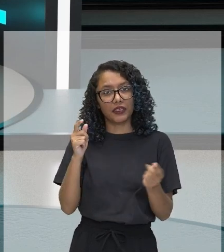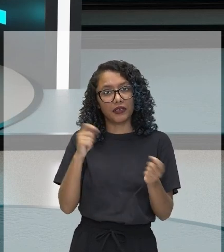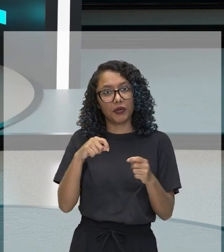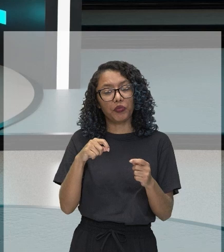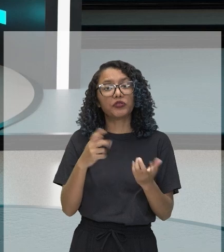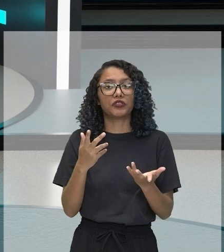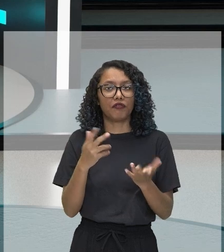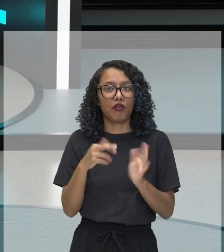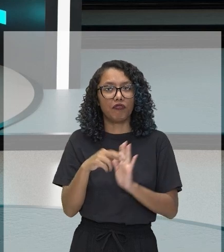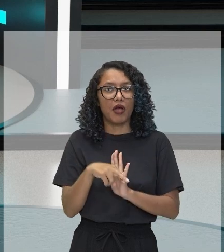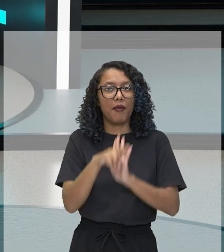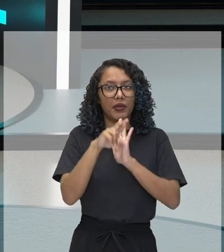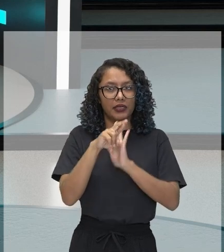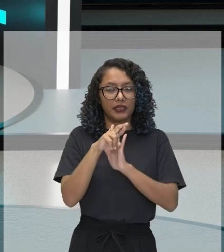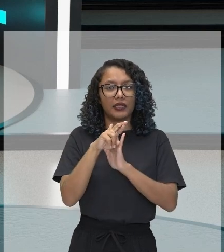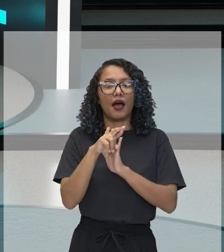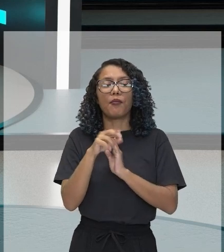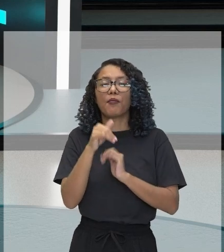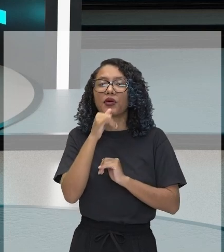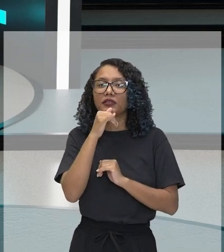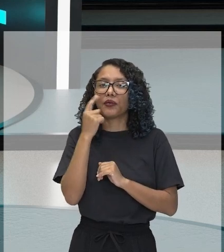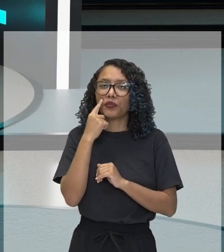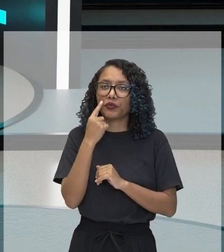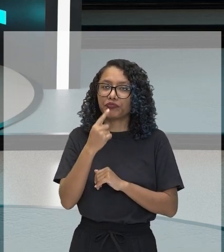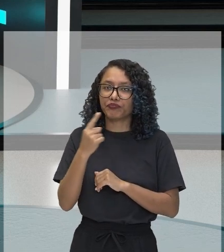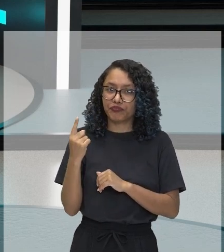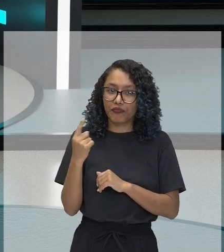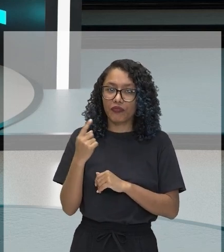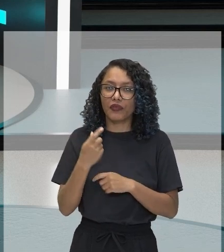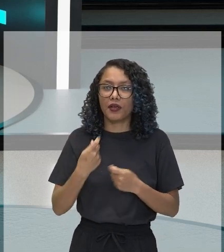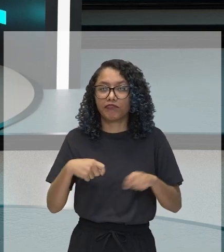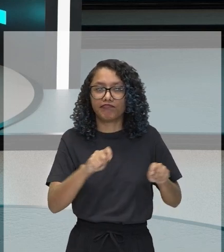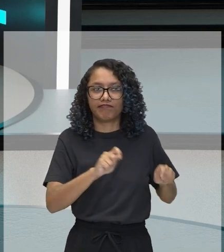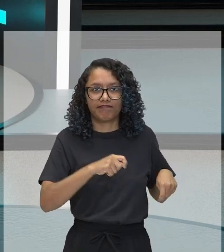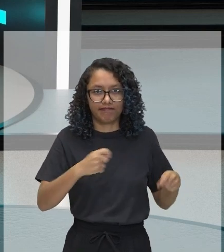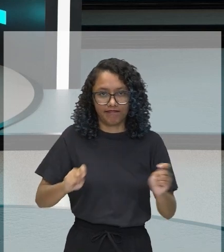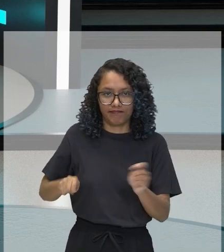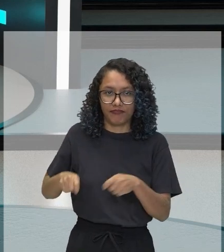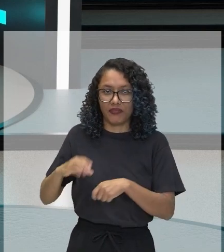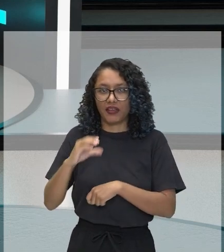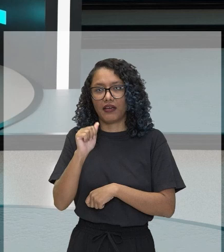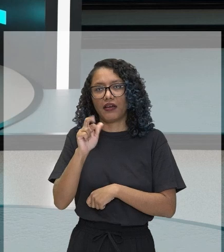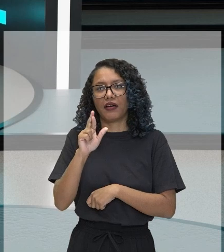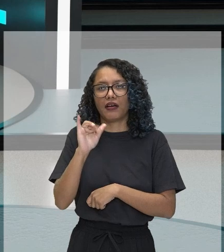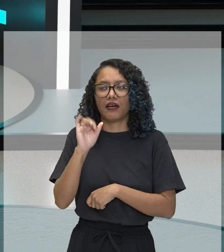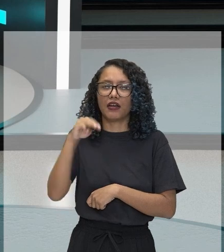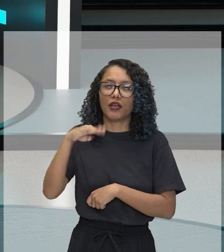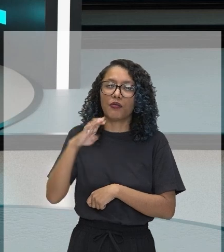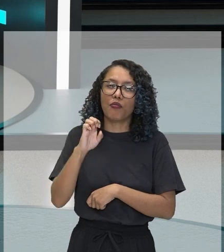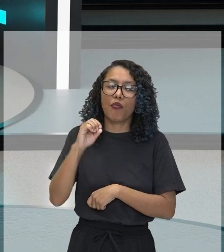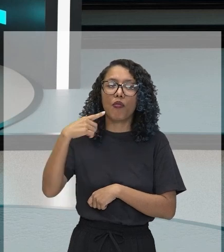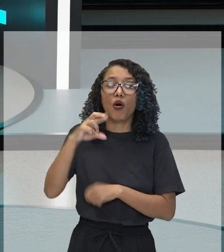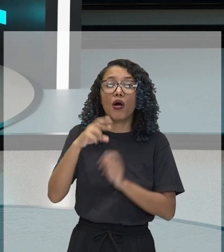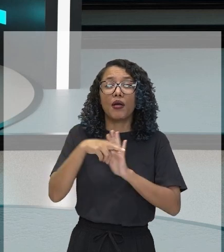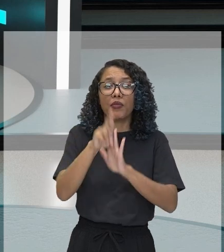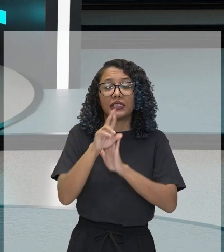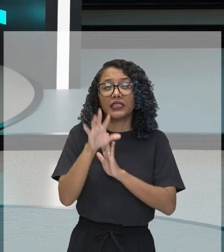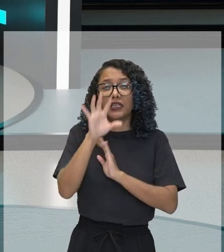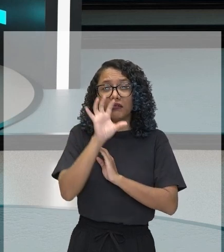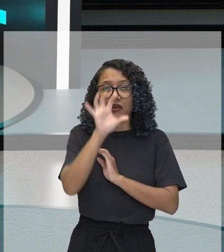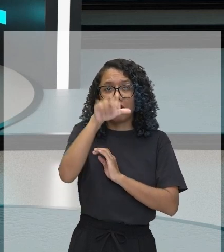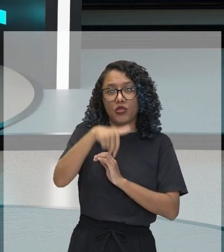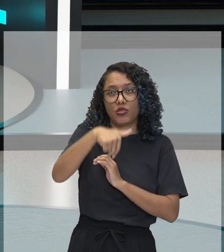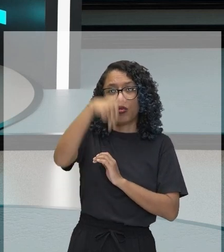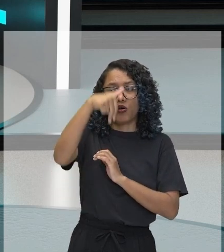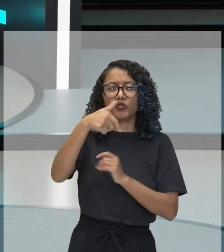temos o carimbó. O carimbó representa a região norte, lá no estado do